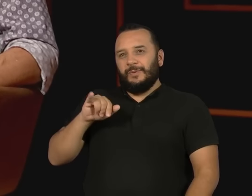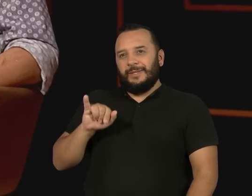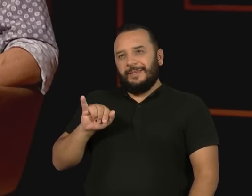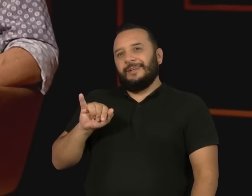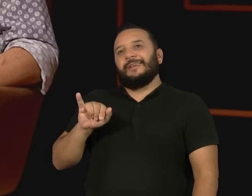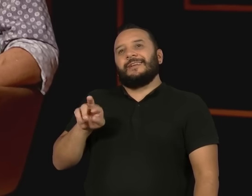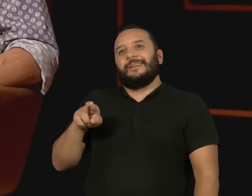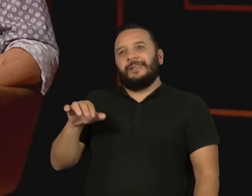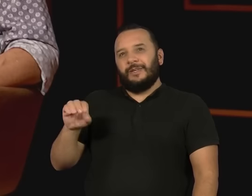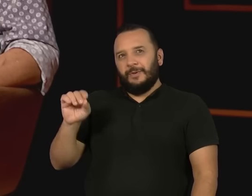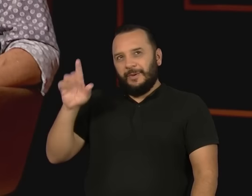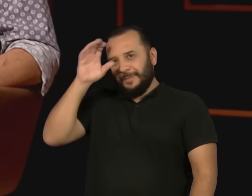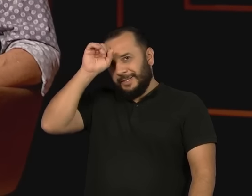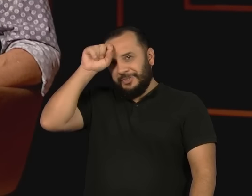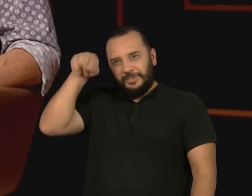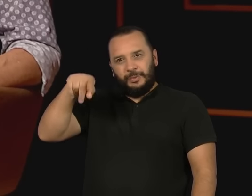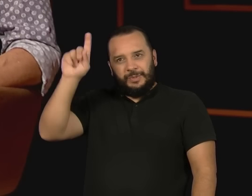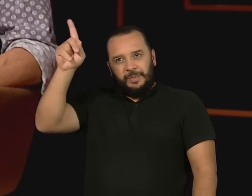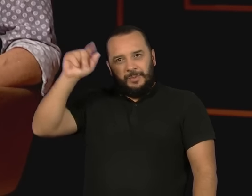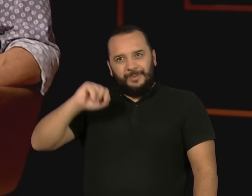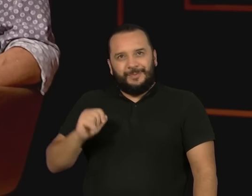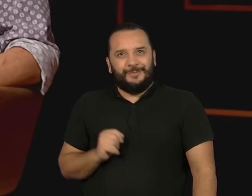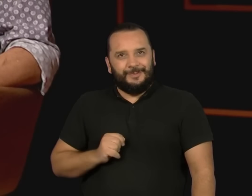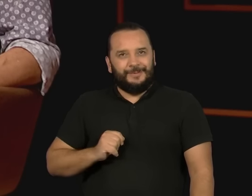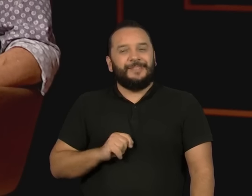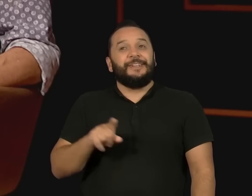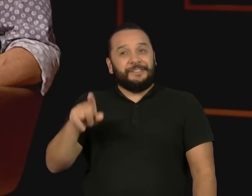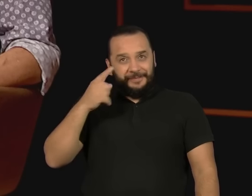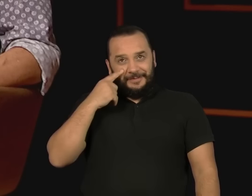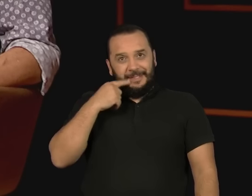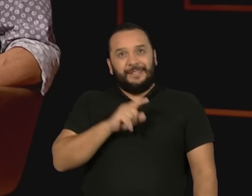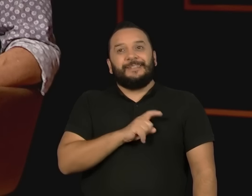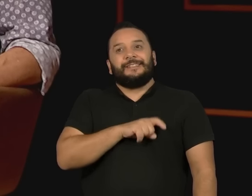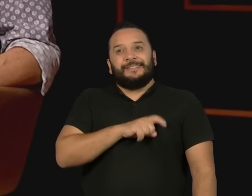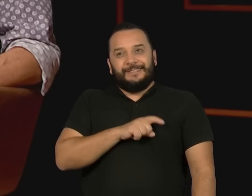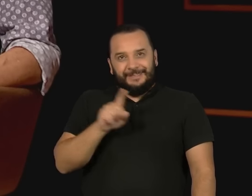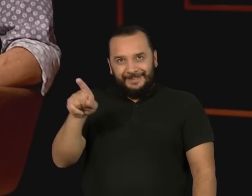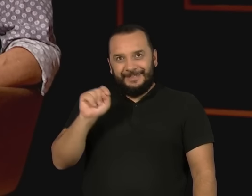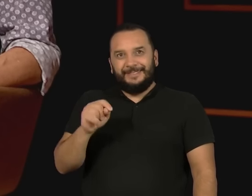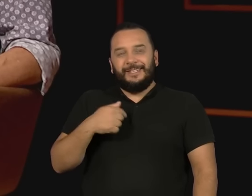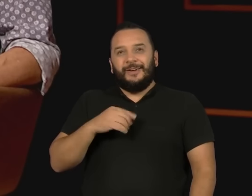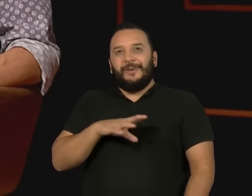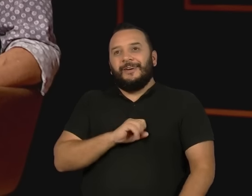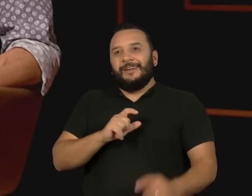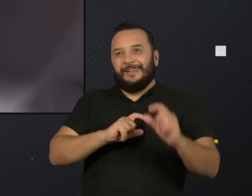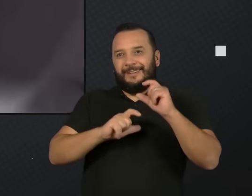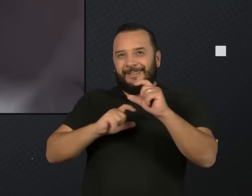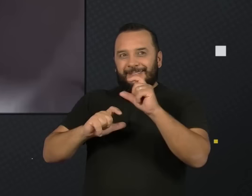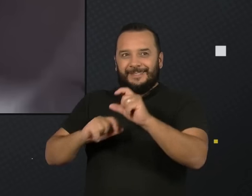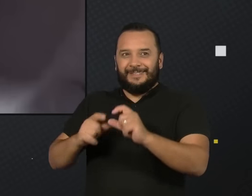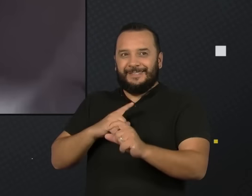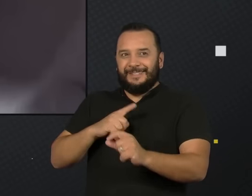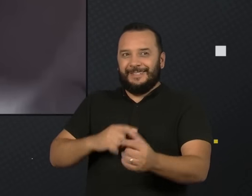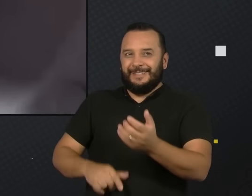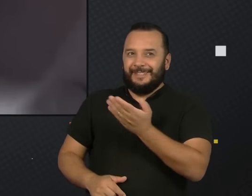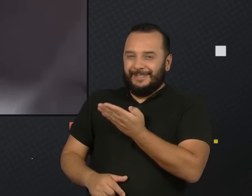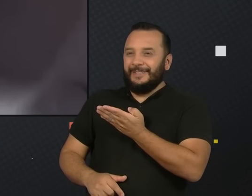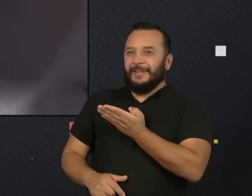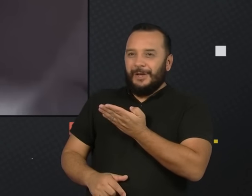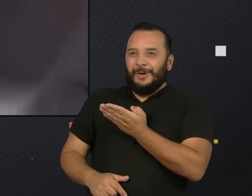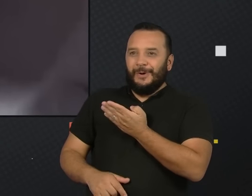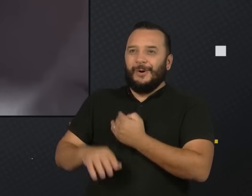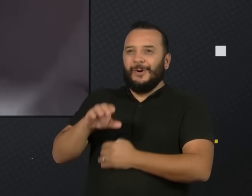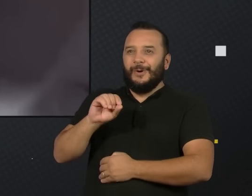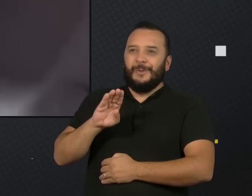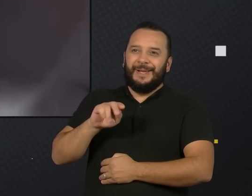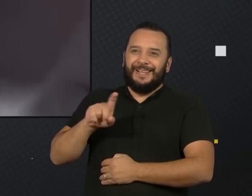isso não, Fernando Caruso. Você vê que ele é um aficionado também por quadrinhos, estava ali o Obelix sempre presente